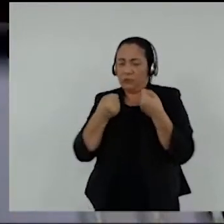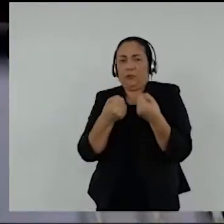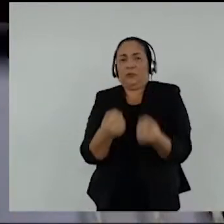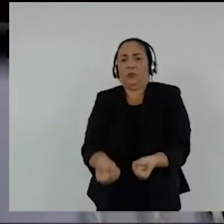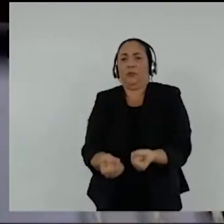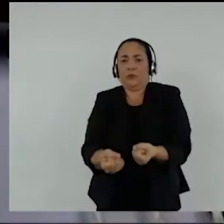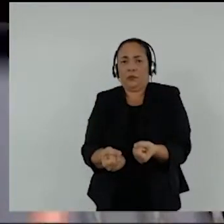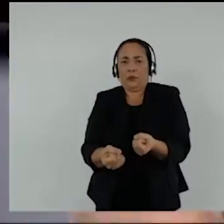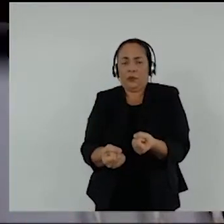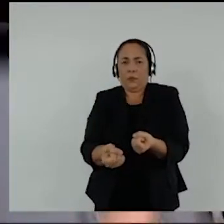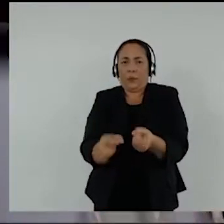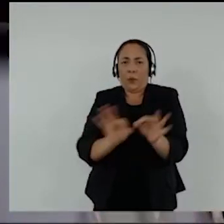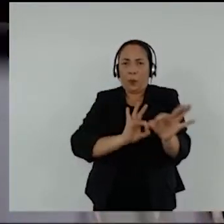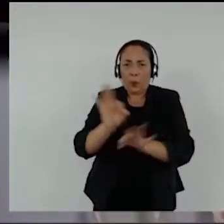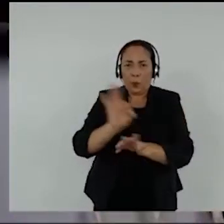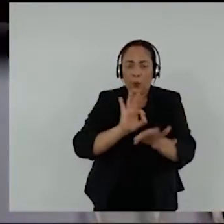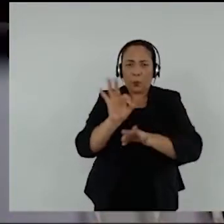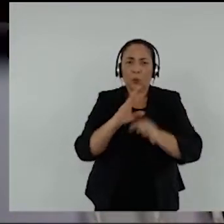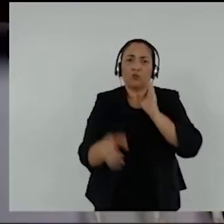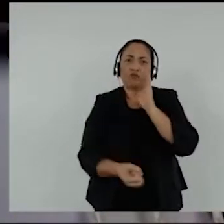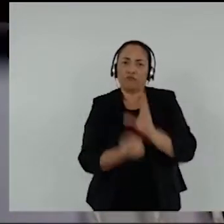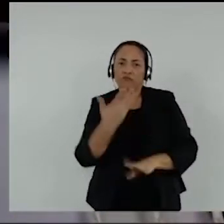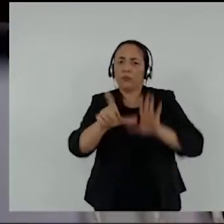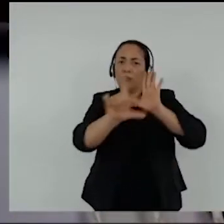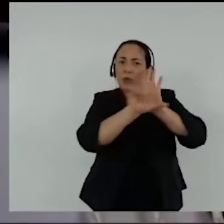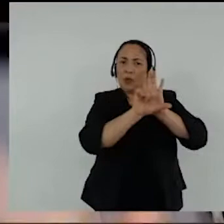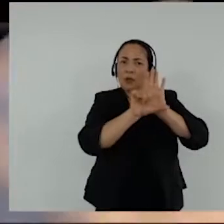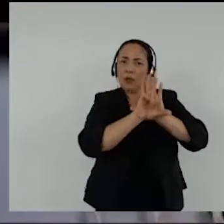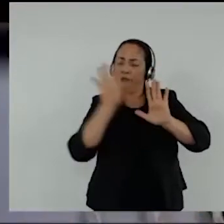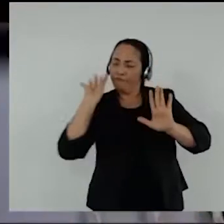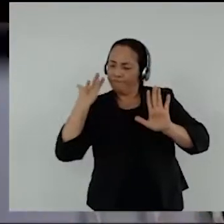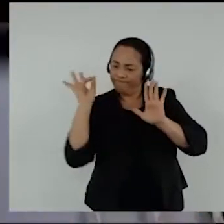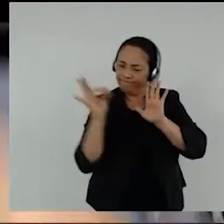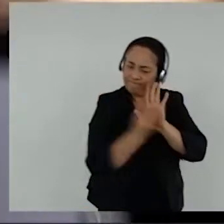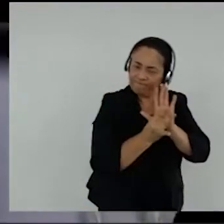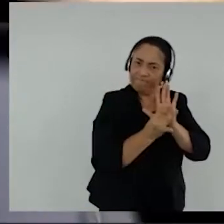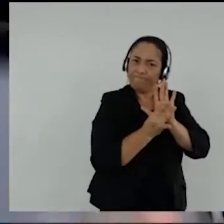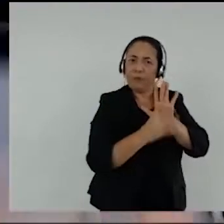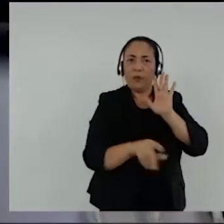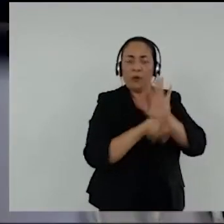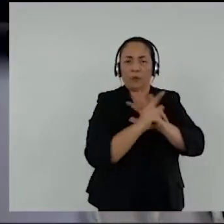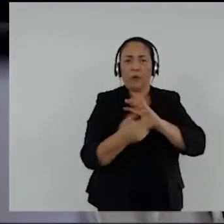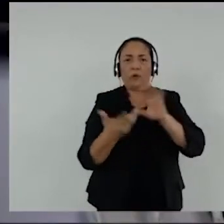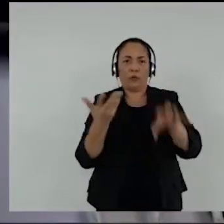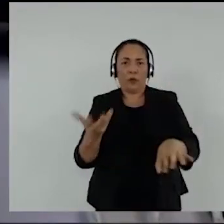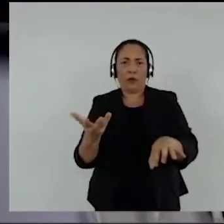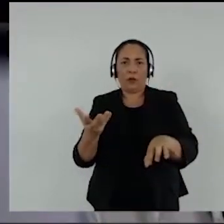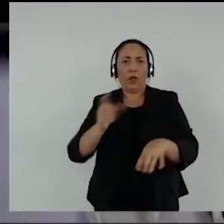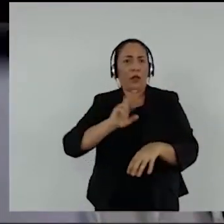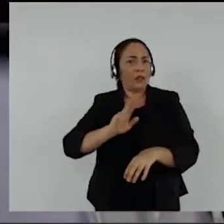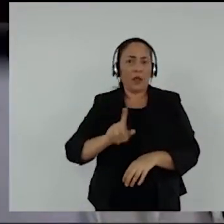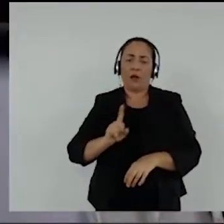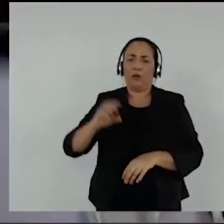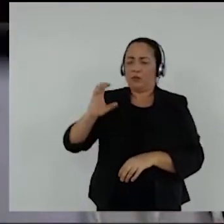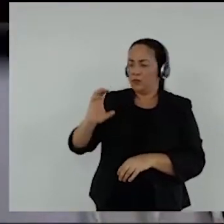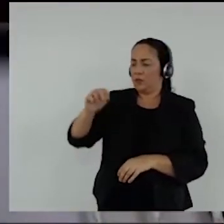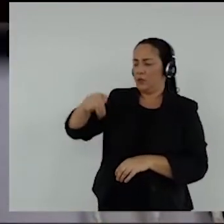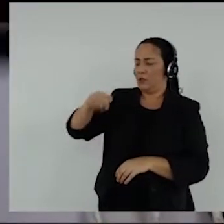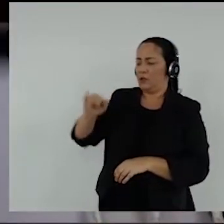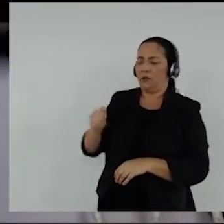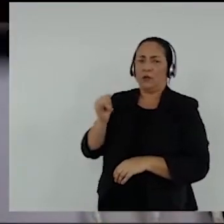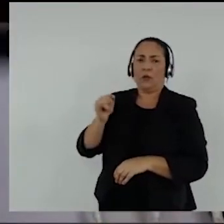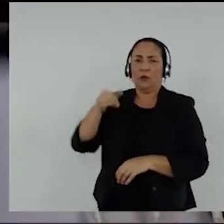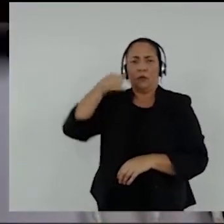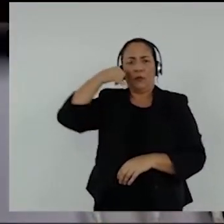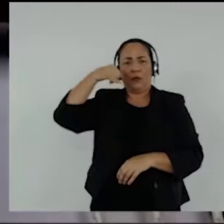uma legislação mais, né, legítima, né, uma legislação do Congresso, né, não do CNJ, etc., para que não haja uma crise